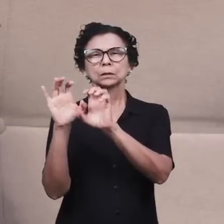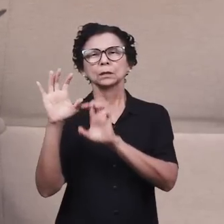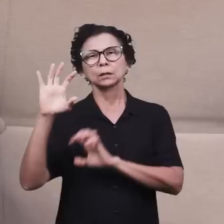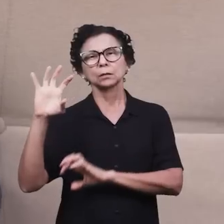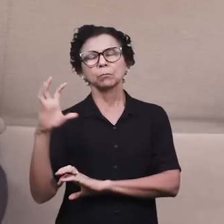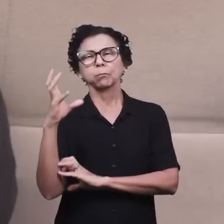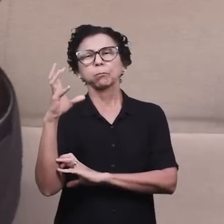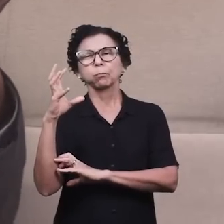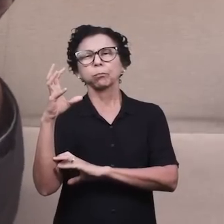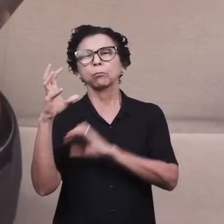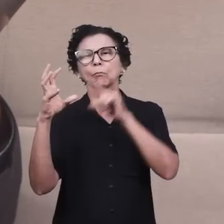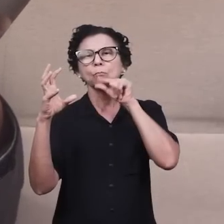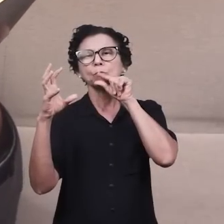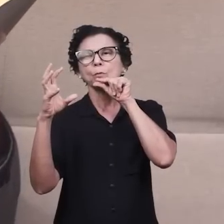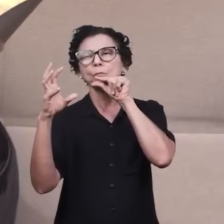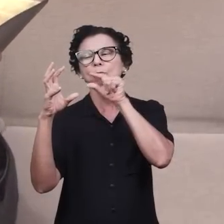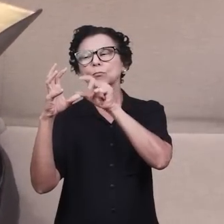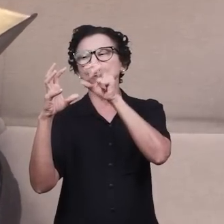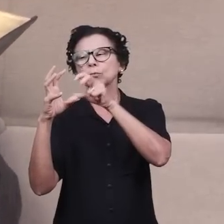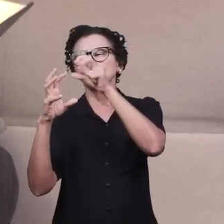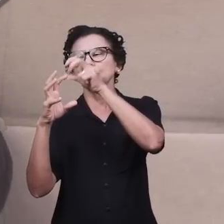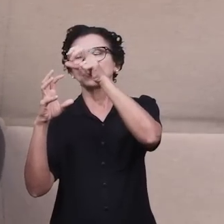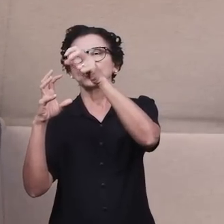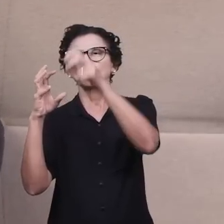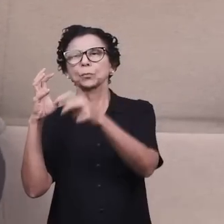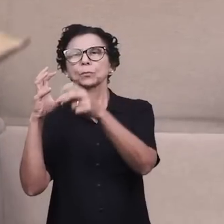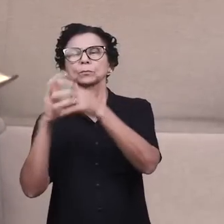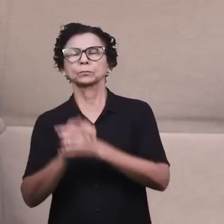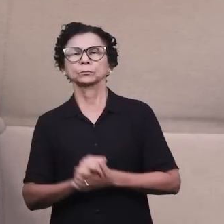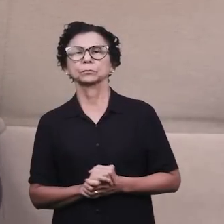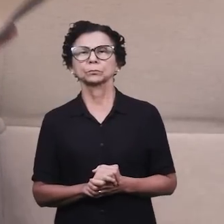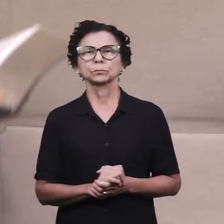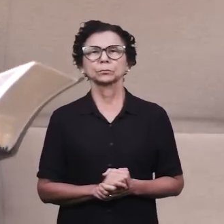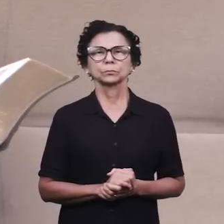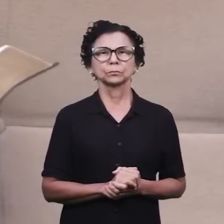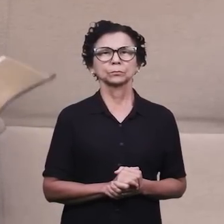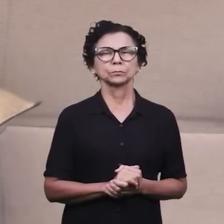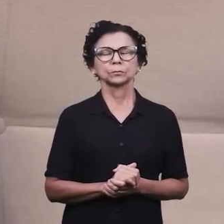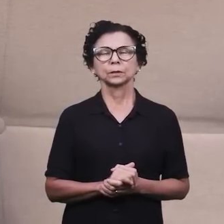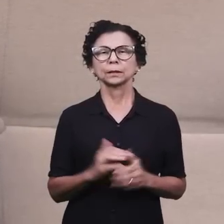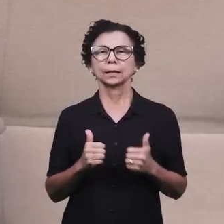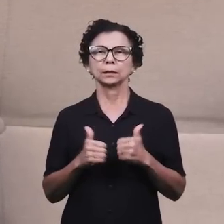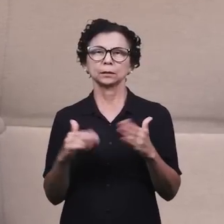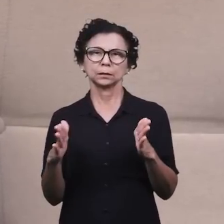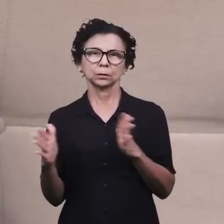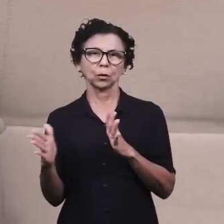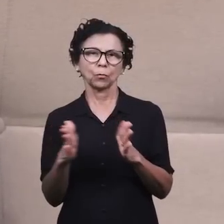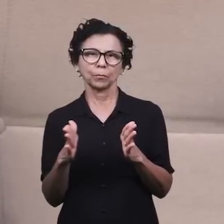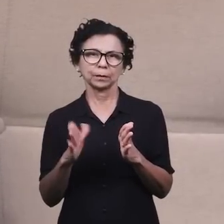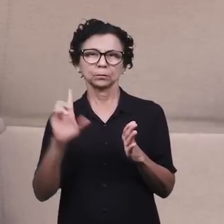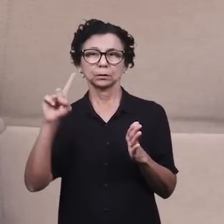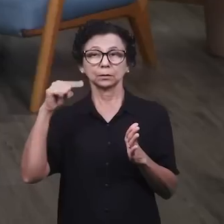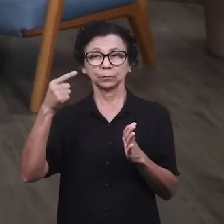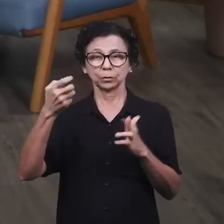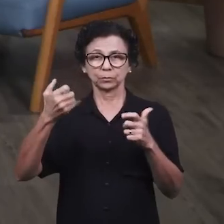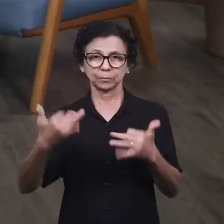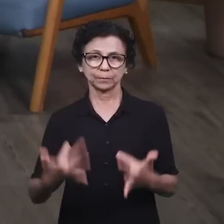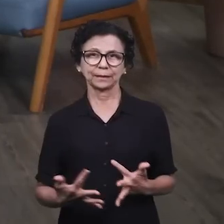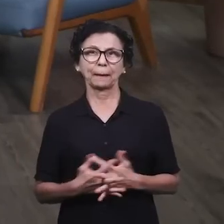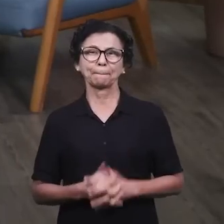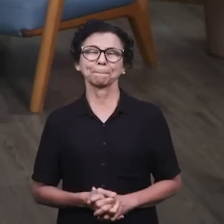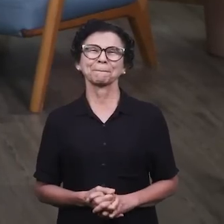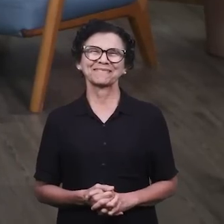qual se acomodou uma série de pássaros, como diz aqui, de aves, que não são da parte